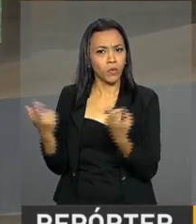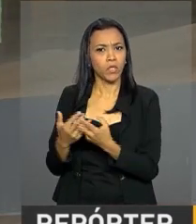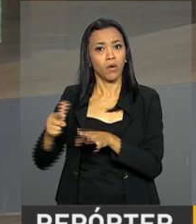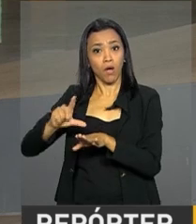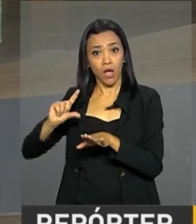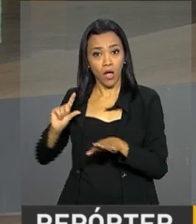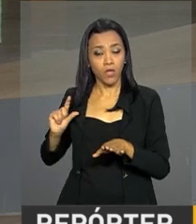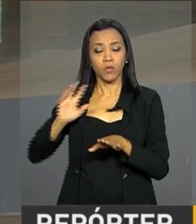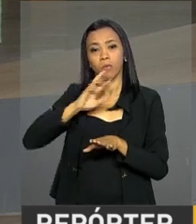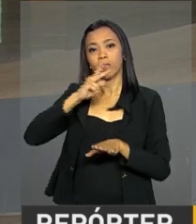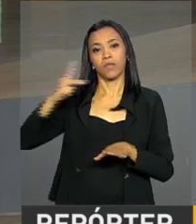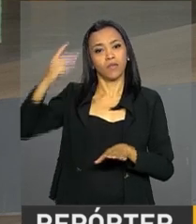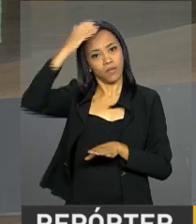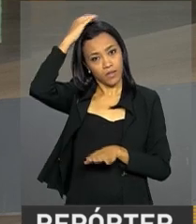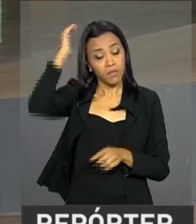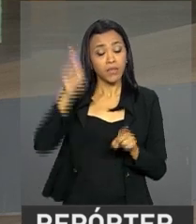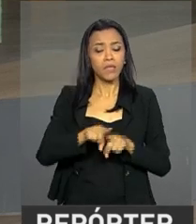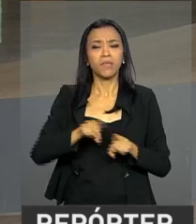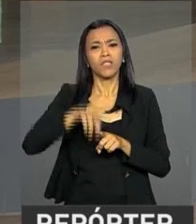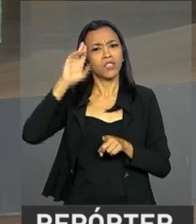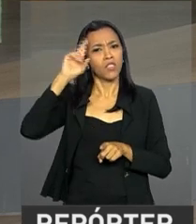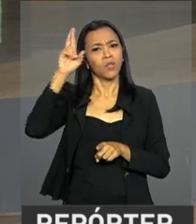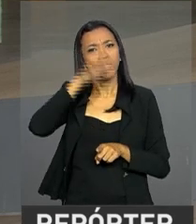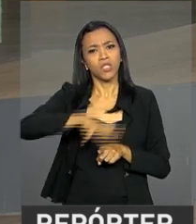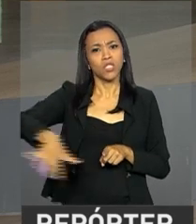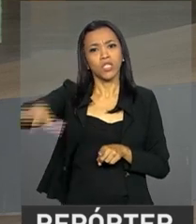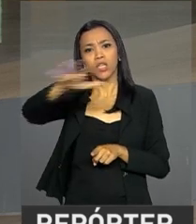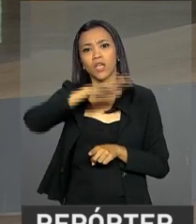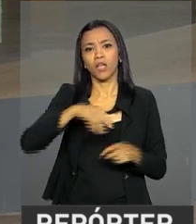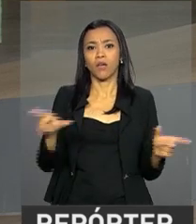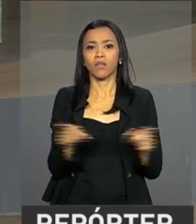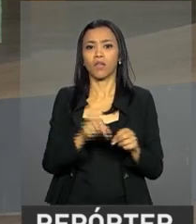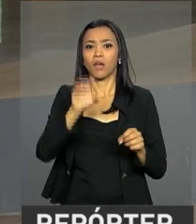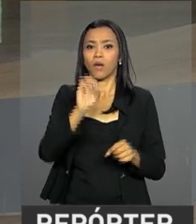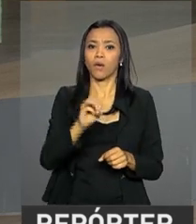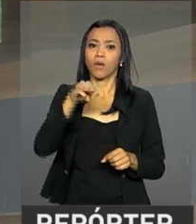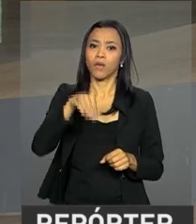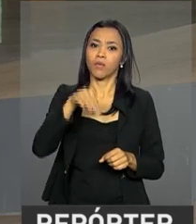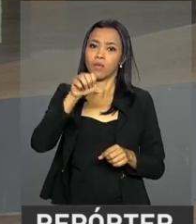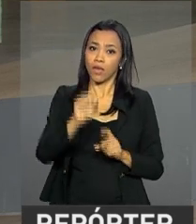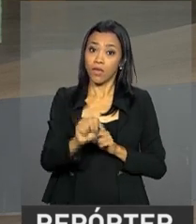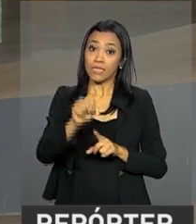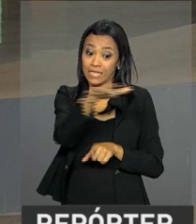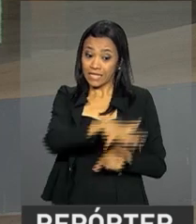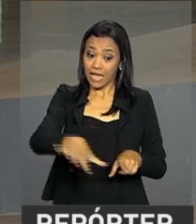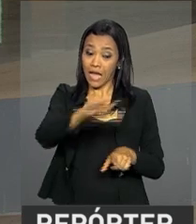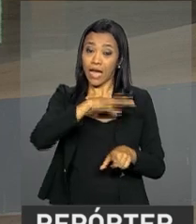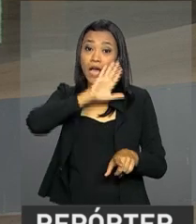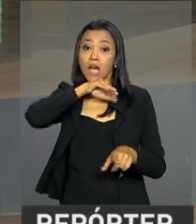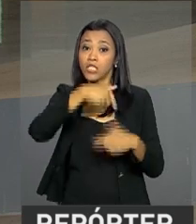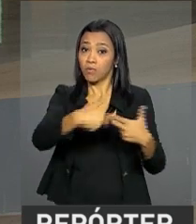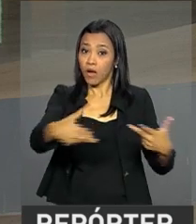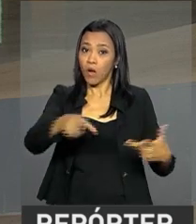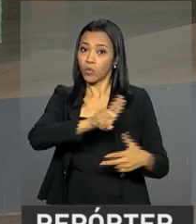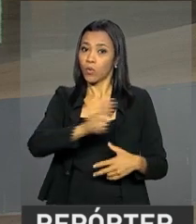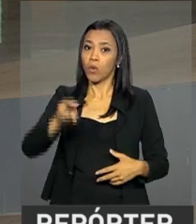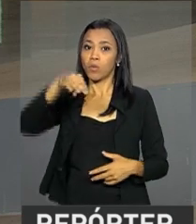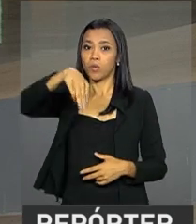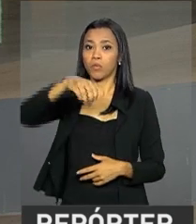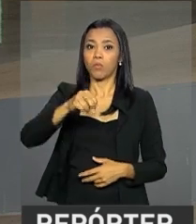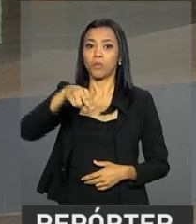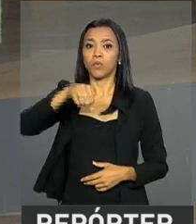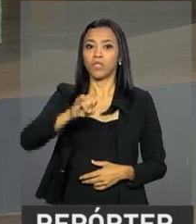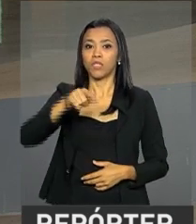presidente Michel Temer e a diretora-geral da Organização Mundial da Saúde Animal, Monique Eylo. Monique, ela se disse orgulhosa